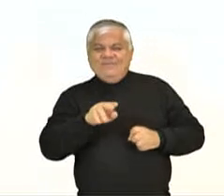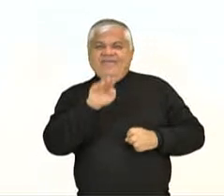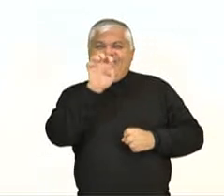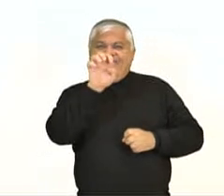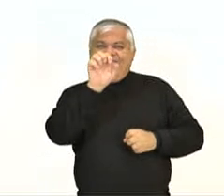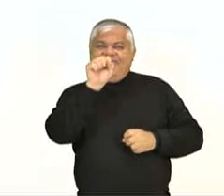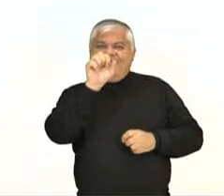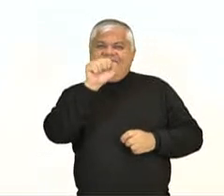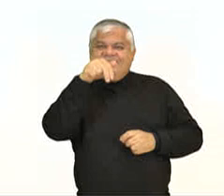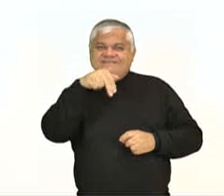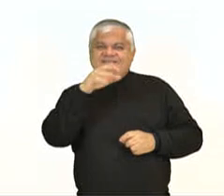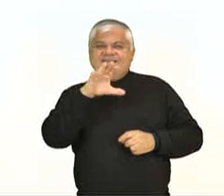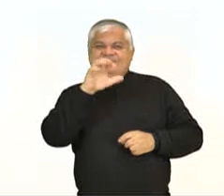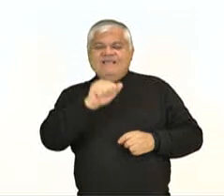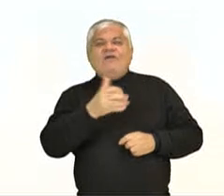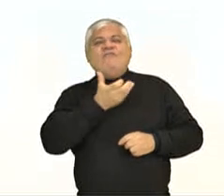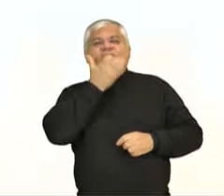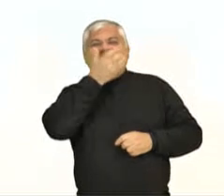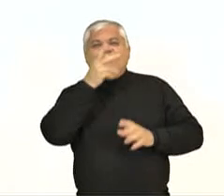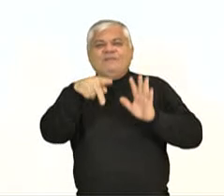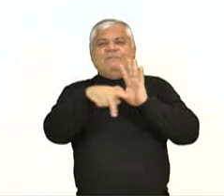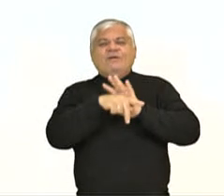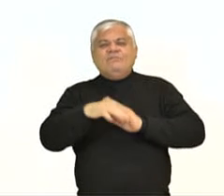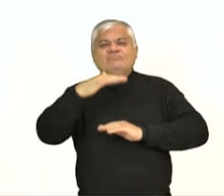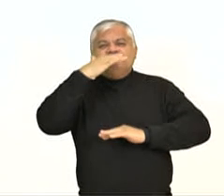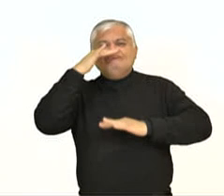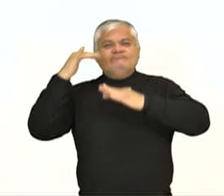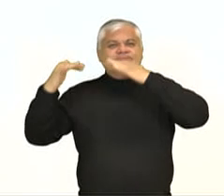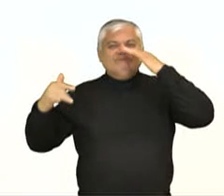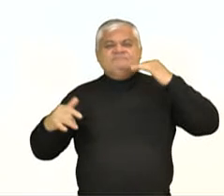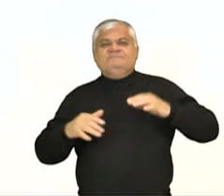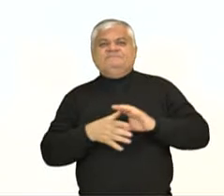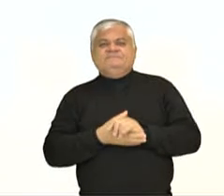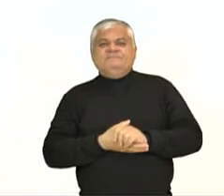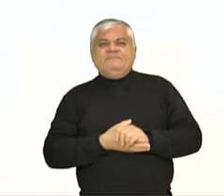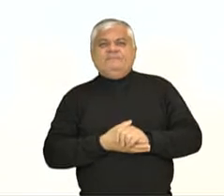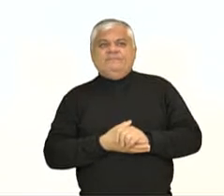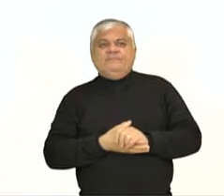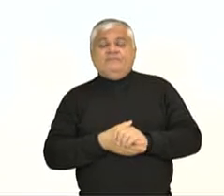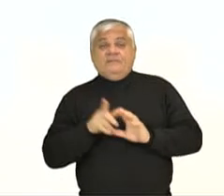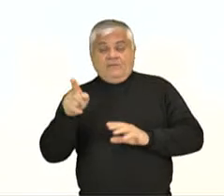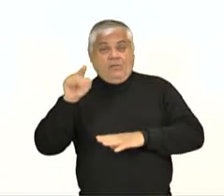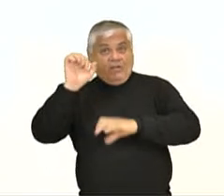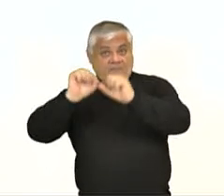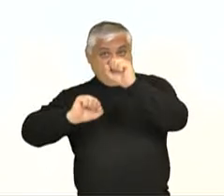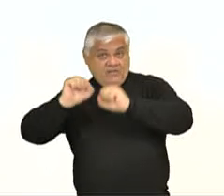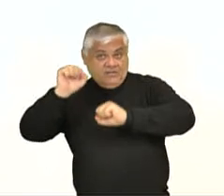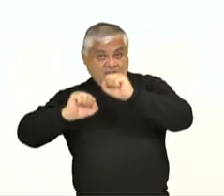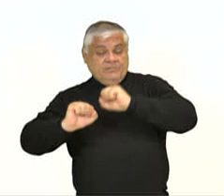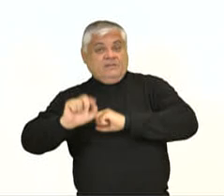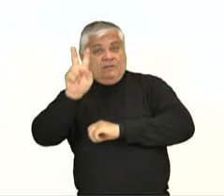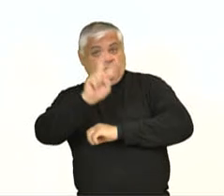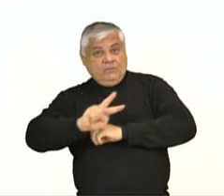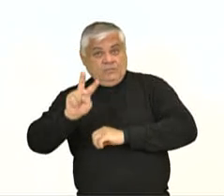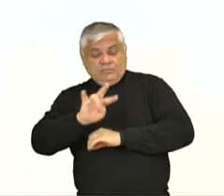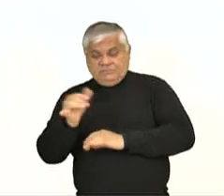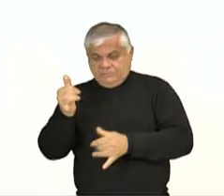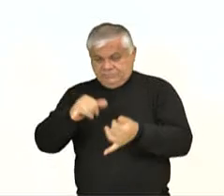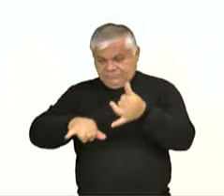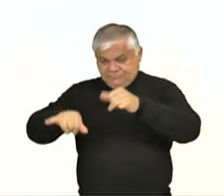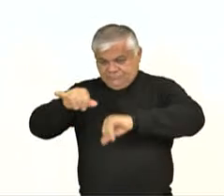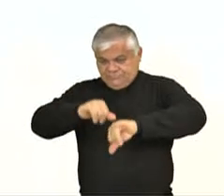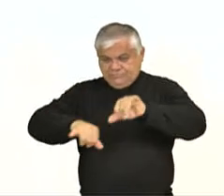estarem presentes nas frutas. A indústria utiliza esses compostos sintetizados para